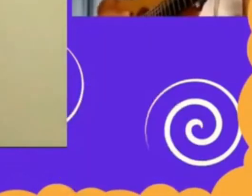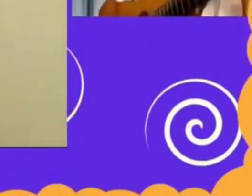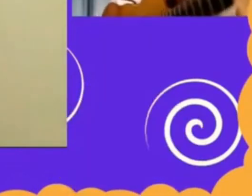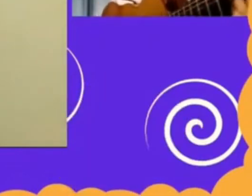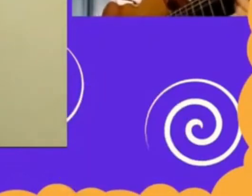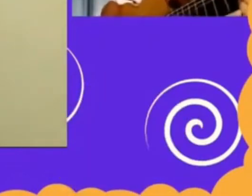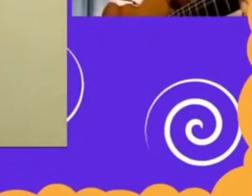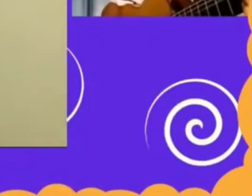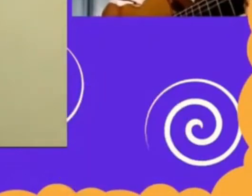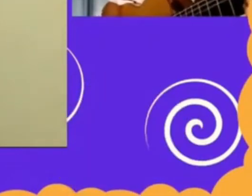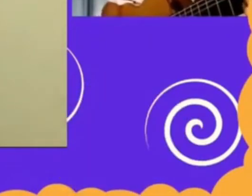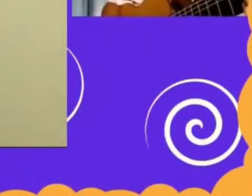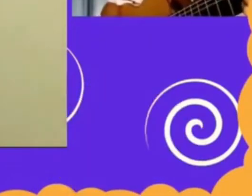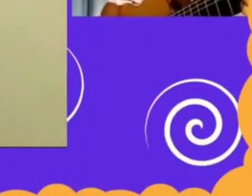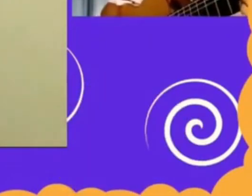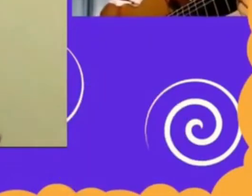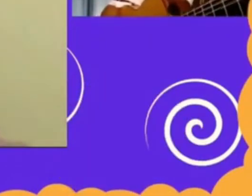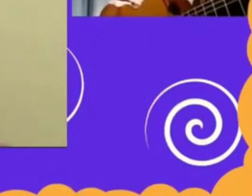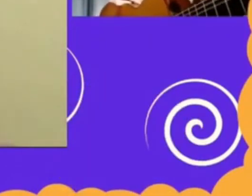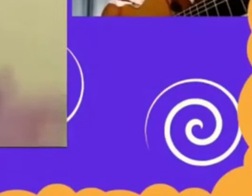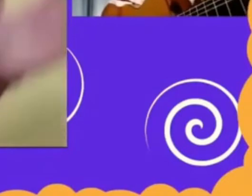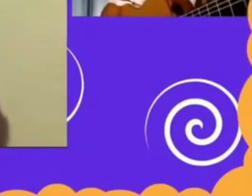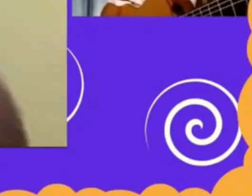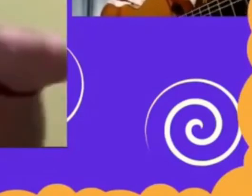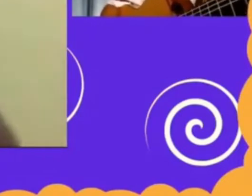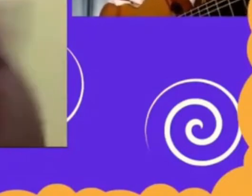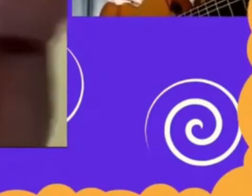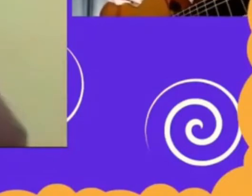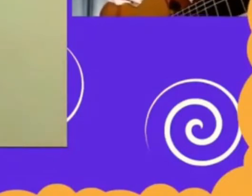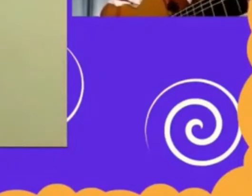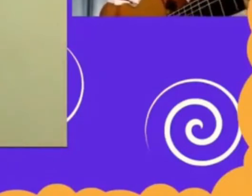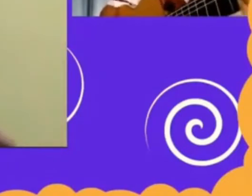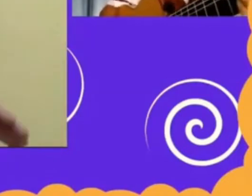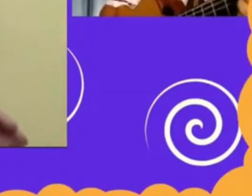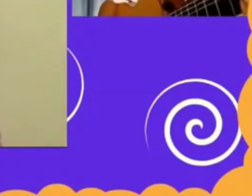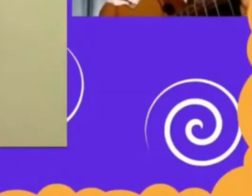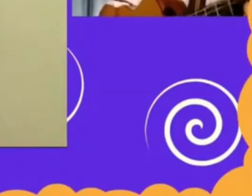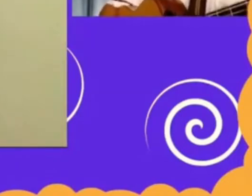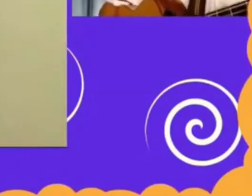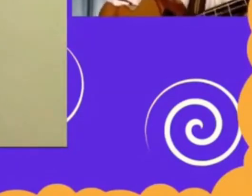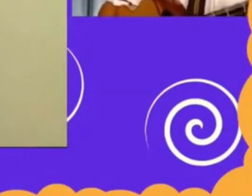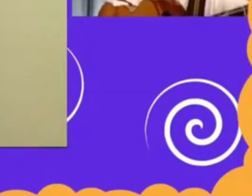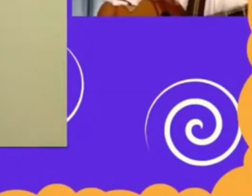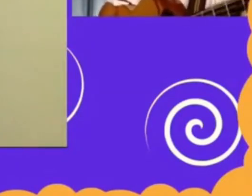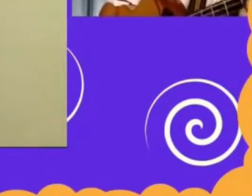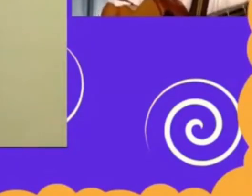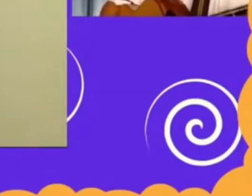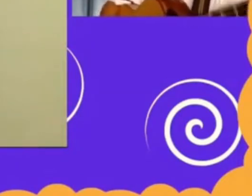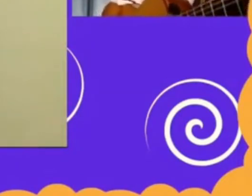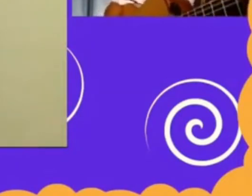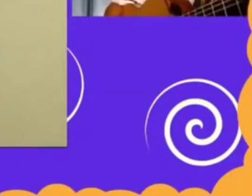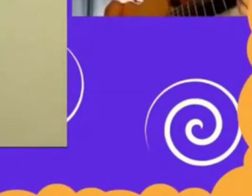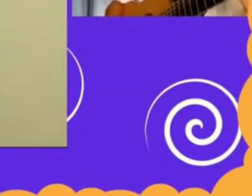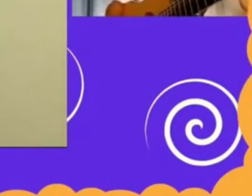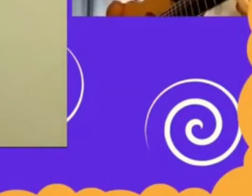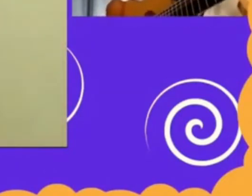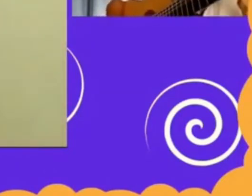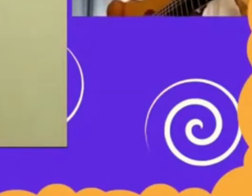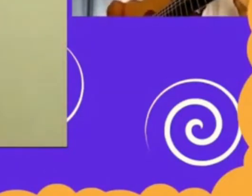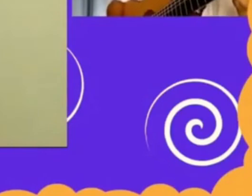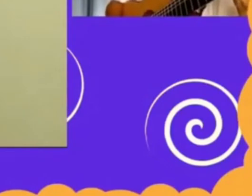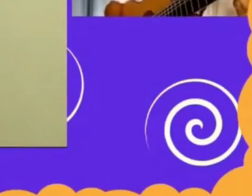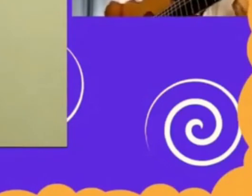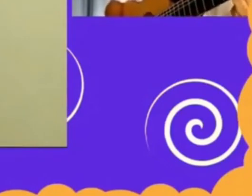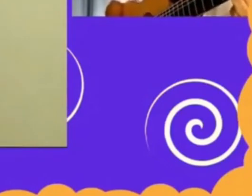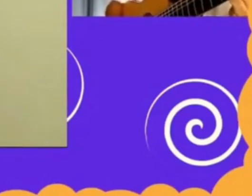Avião Na beira do O seu traje verde, verde, verde A tremer de frio,